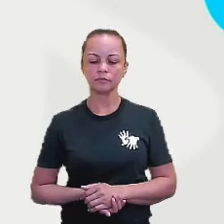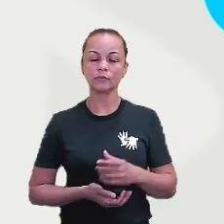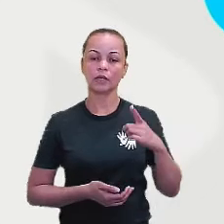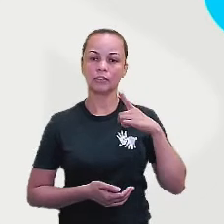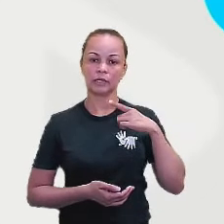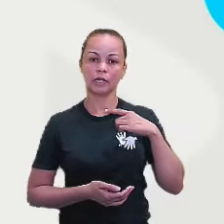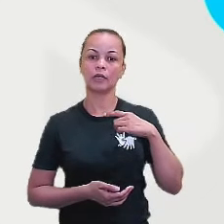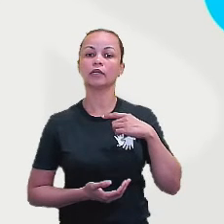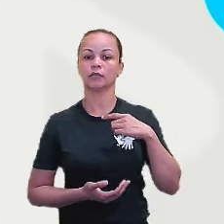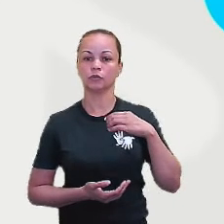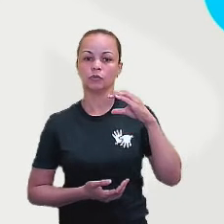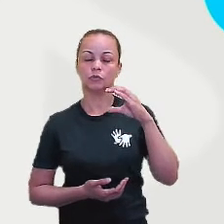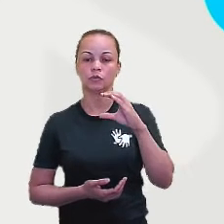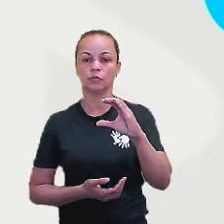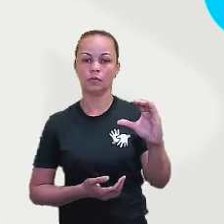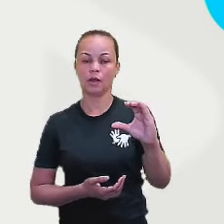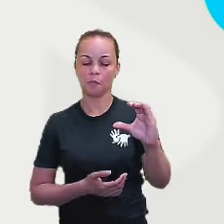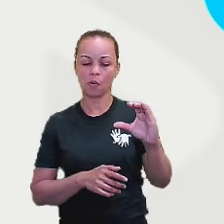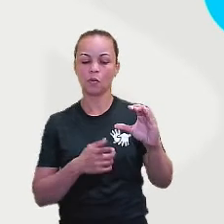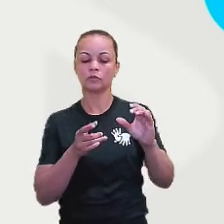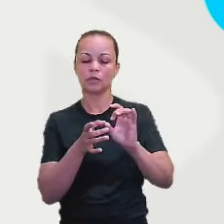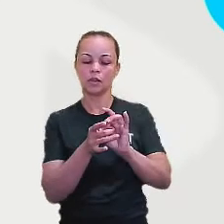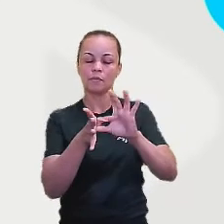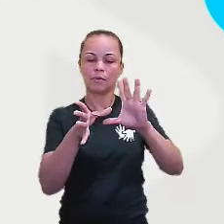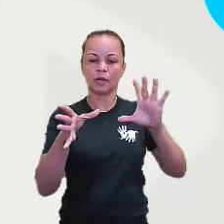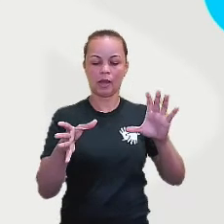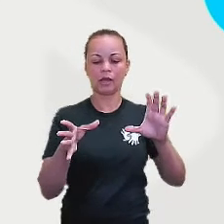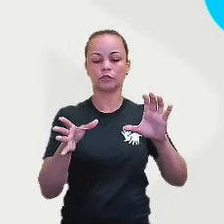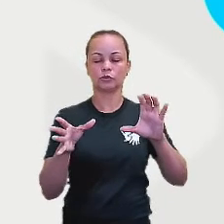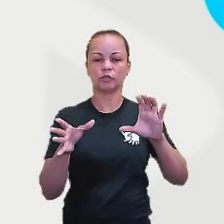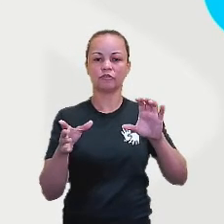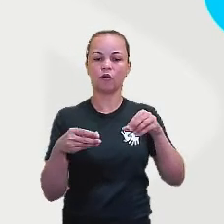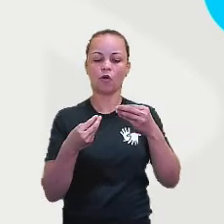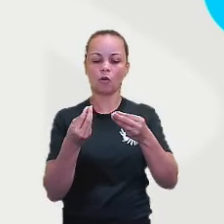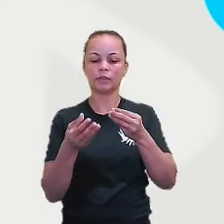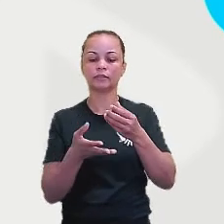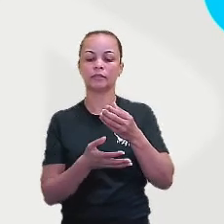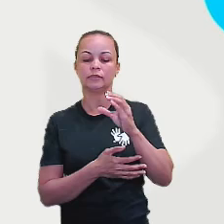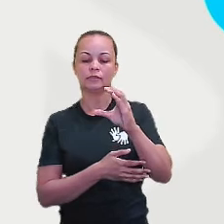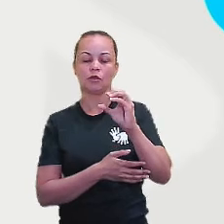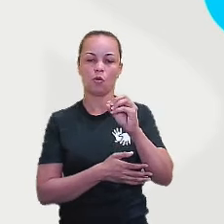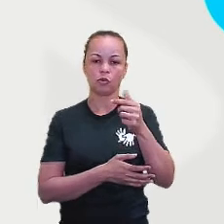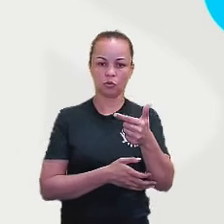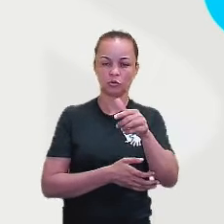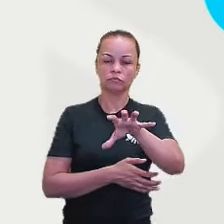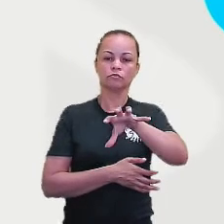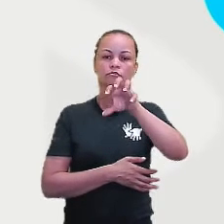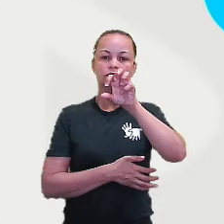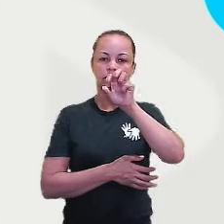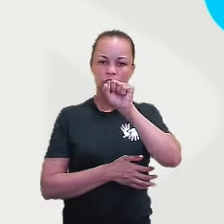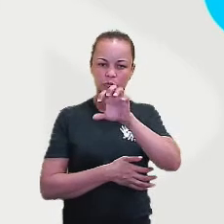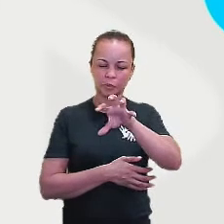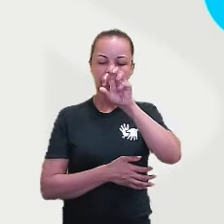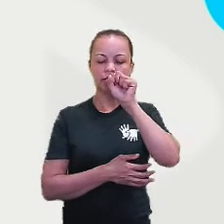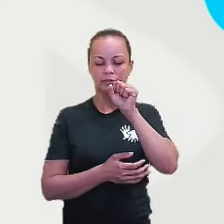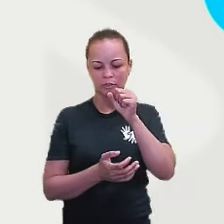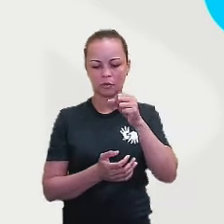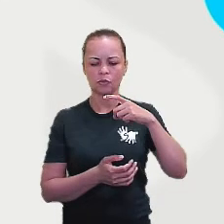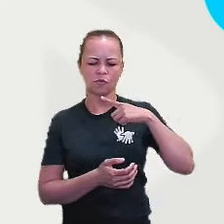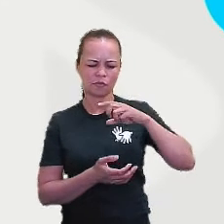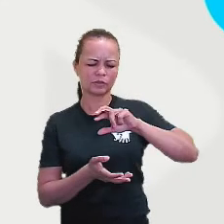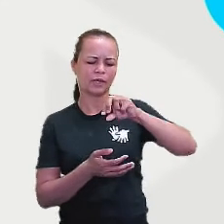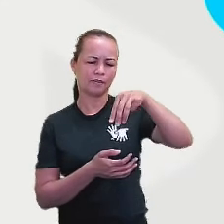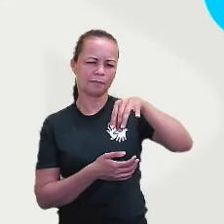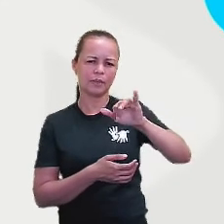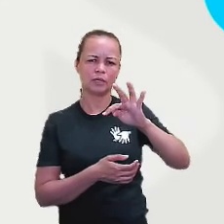o carbono sendo liberado na forma de CO2, tá? Na respiração celular, claro, e aí vai ser isso a nível de mitocôndria, que